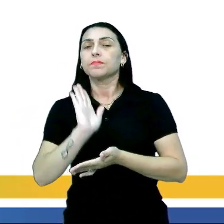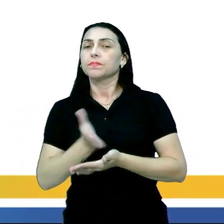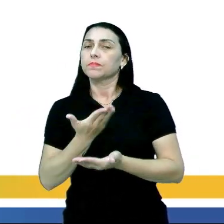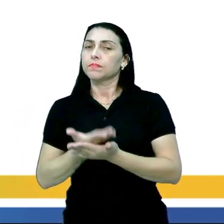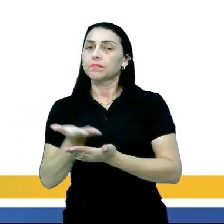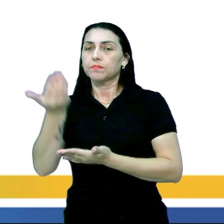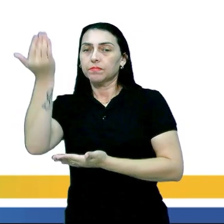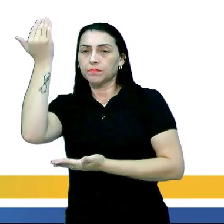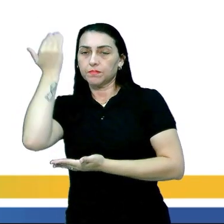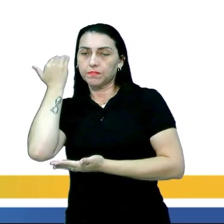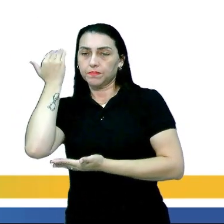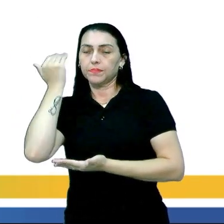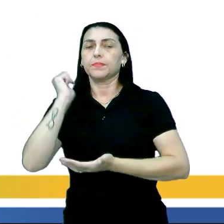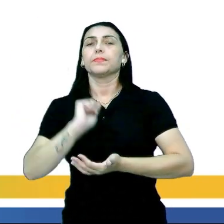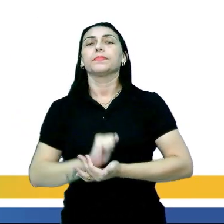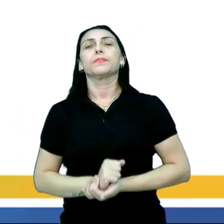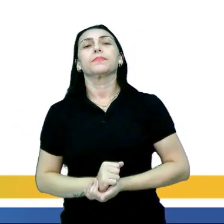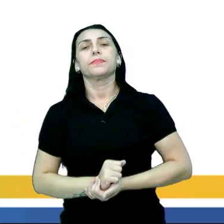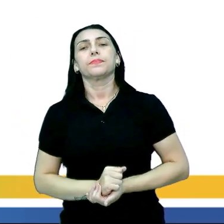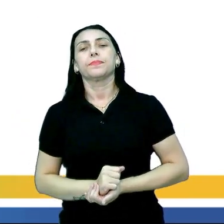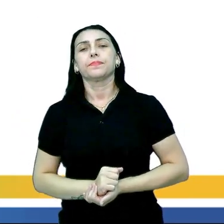foram discutidas na aula anterior.